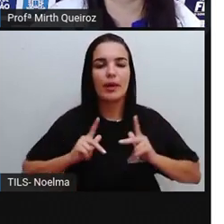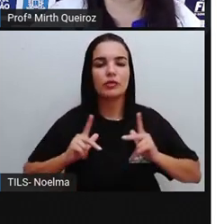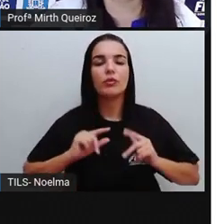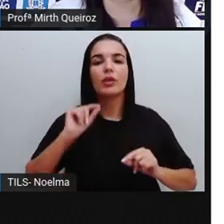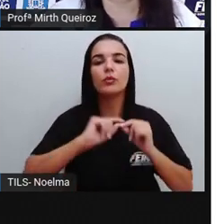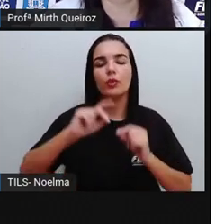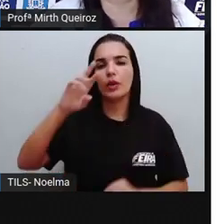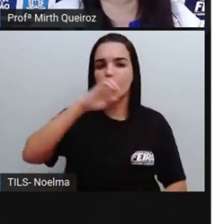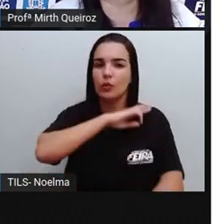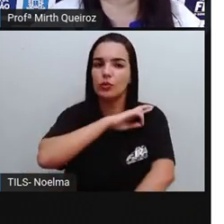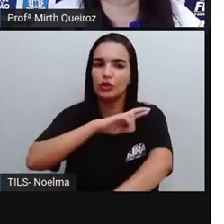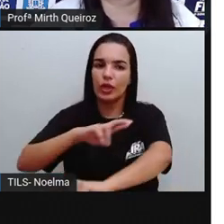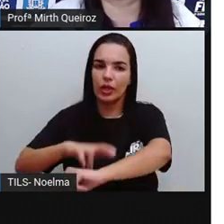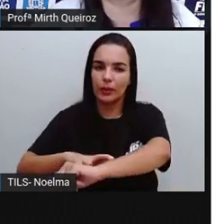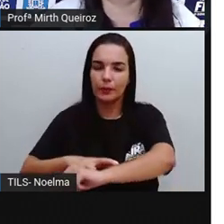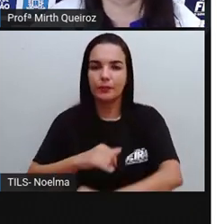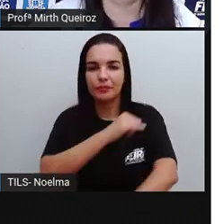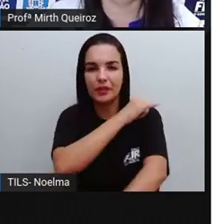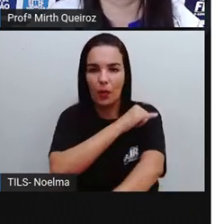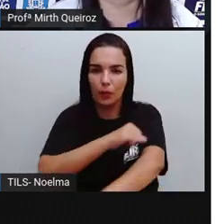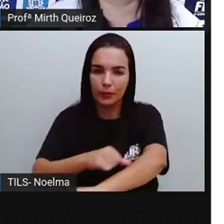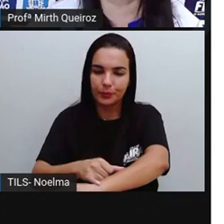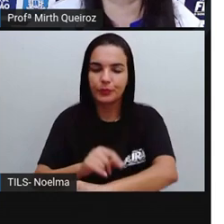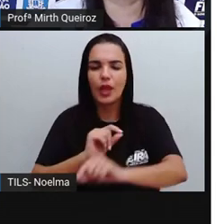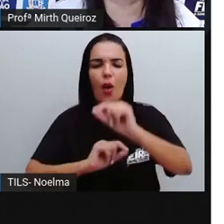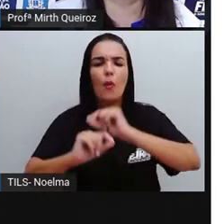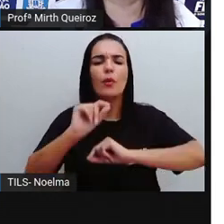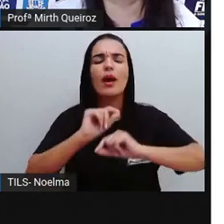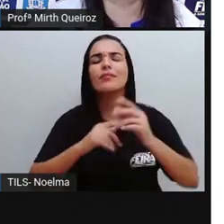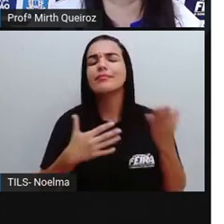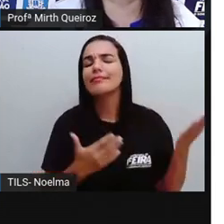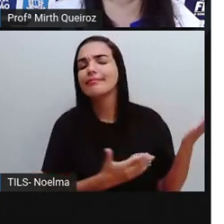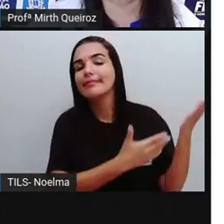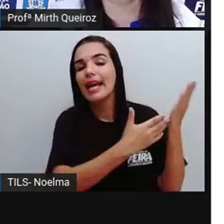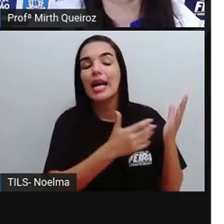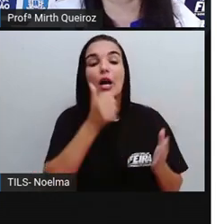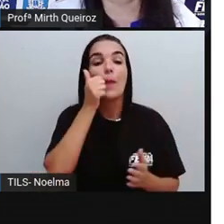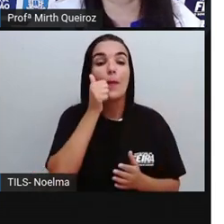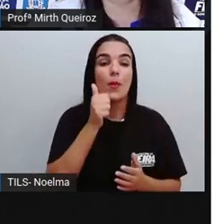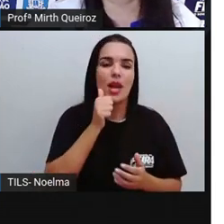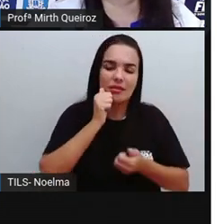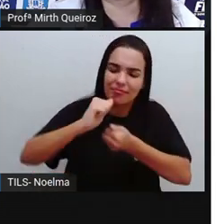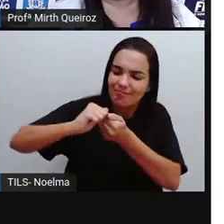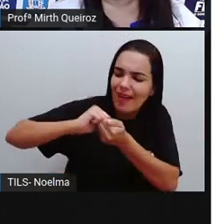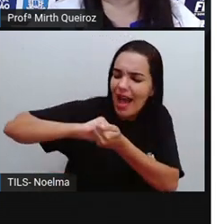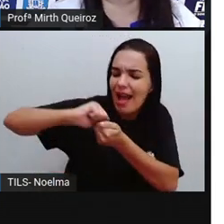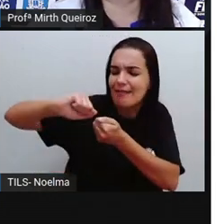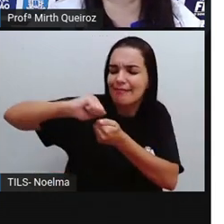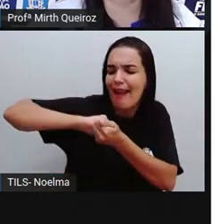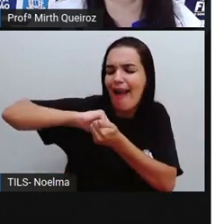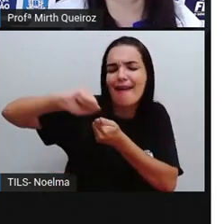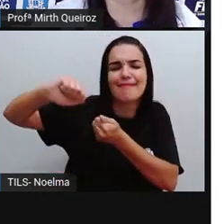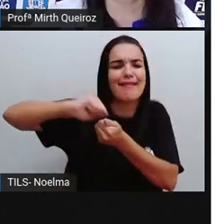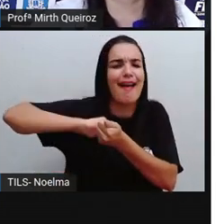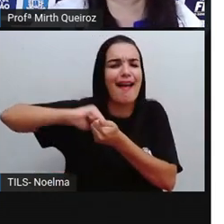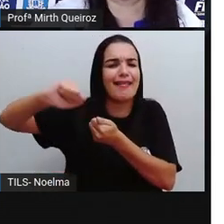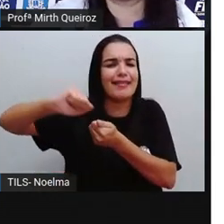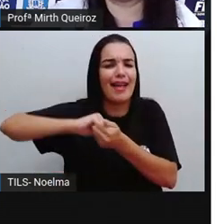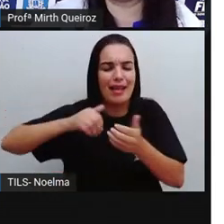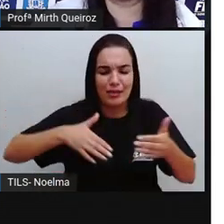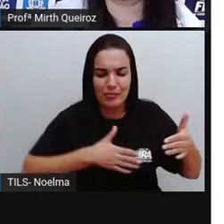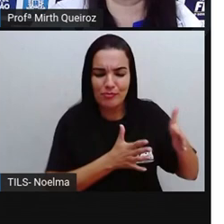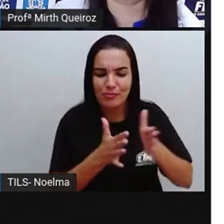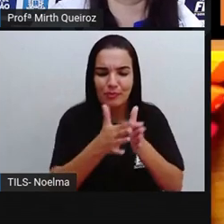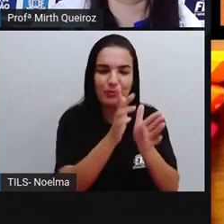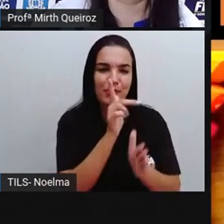particular do Rio de Janeiro, né? Onde retratam aqui mulheres lavando roupas aí no